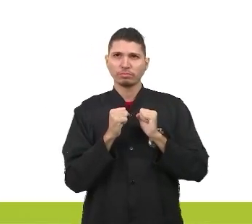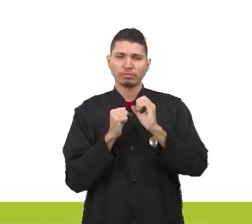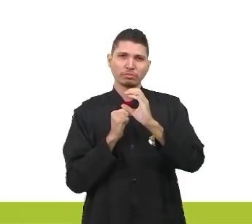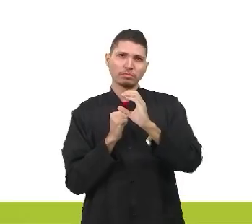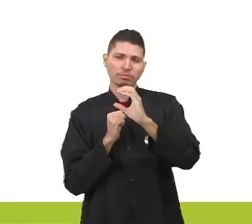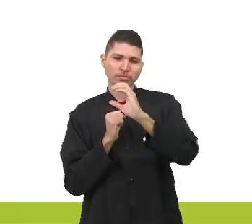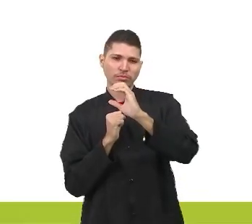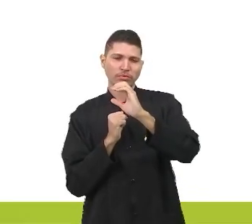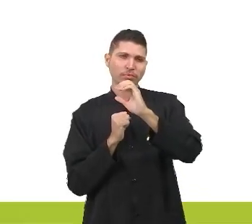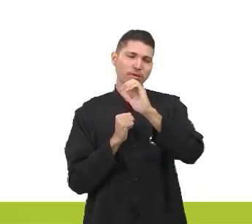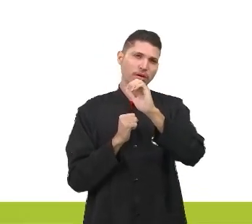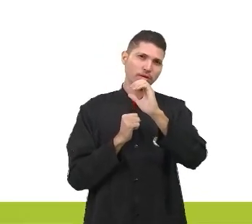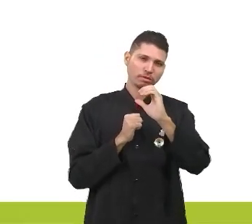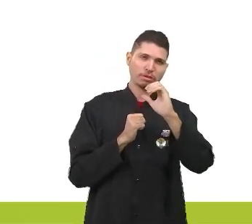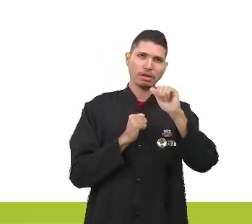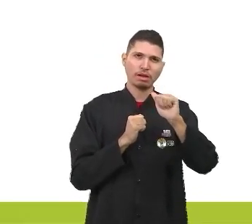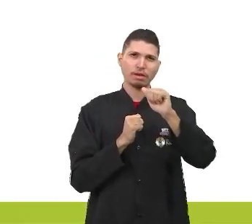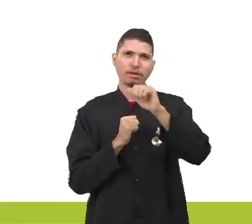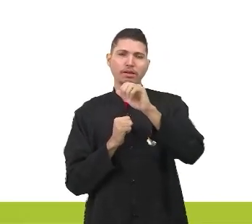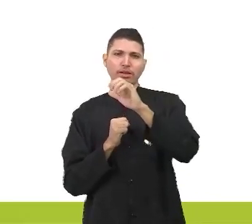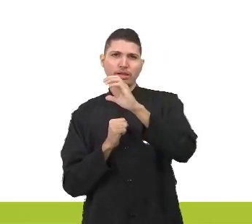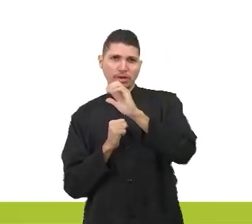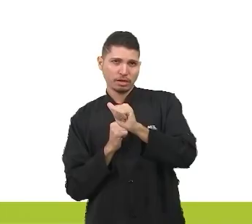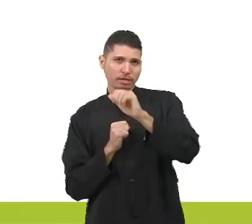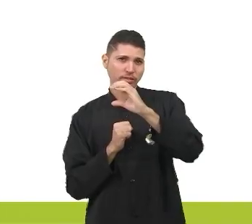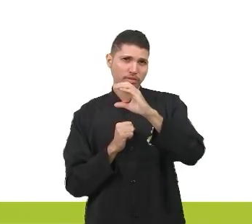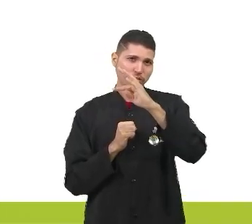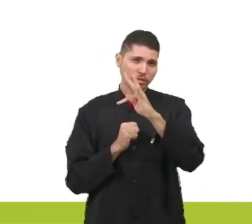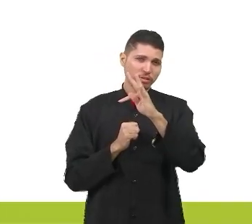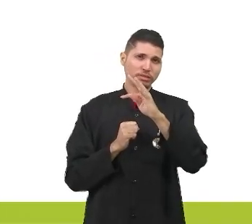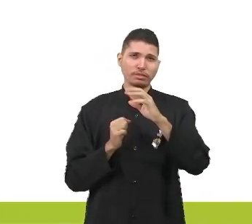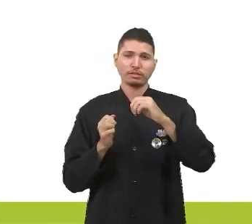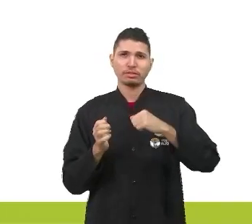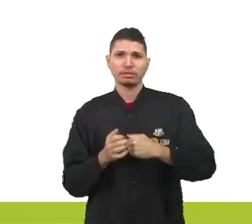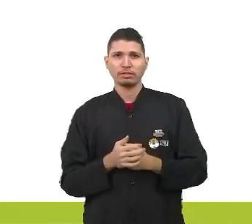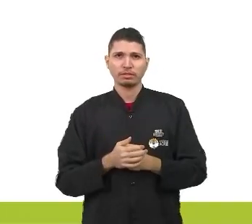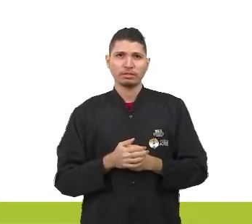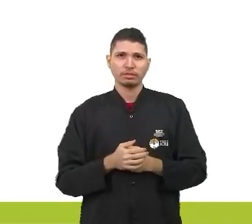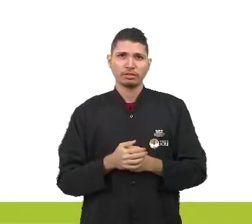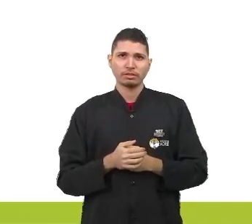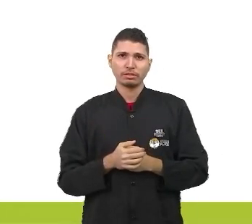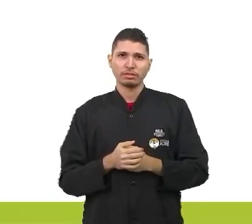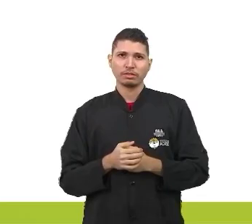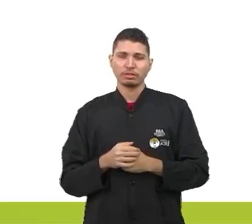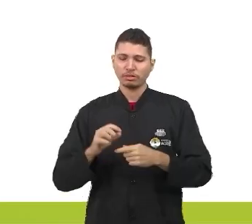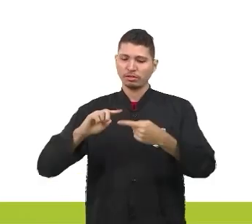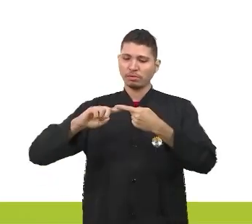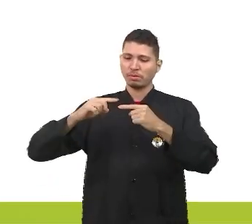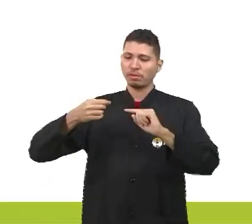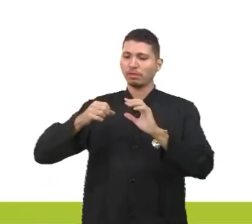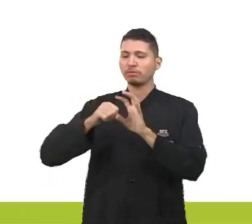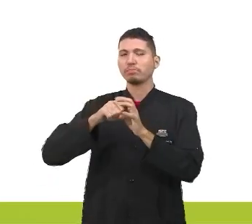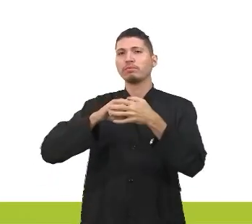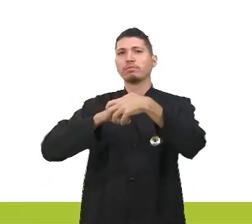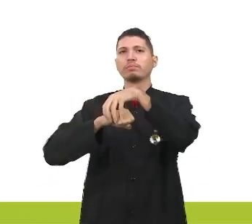CA-CT, CT, ACT, e a molécula de RNA está lá